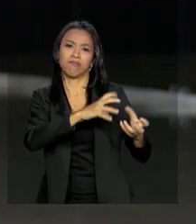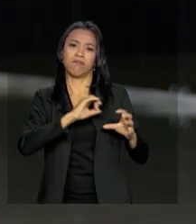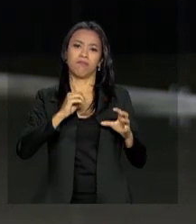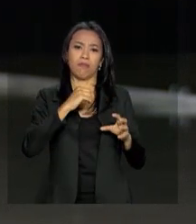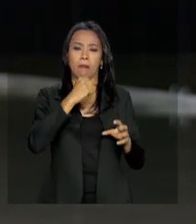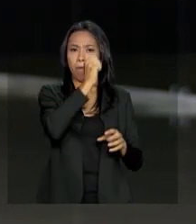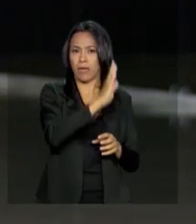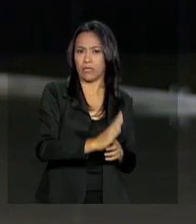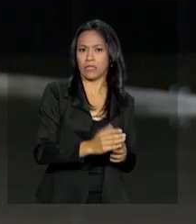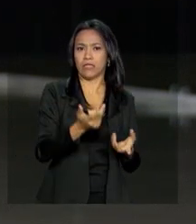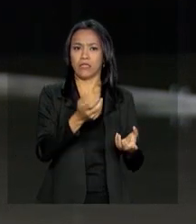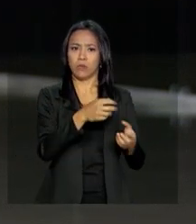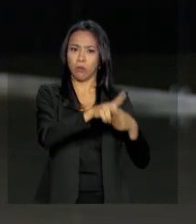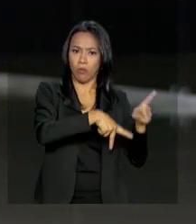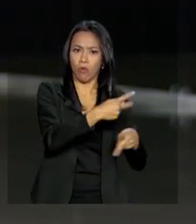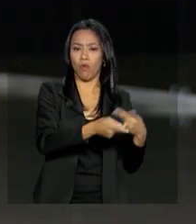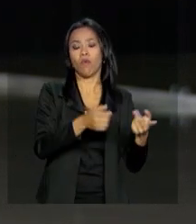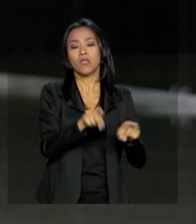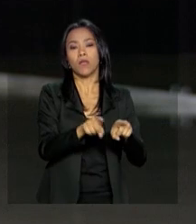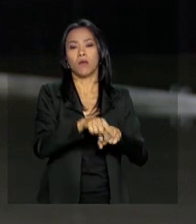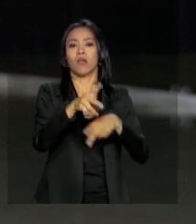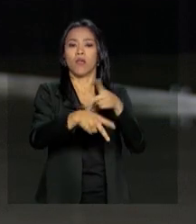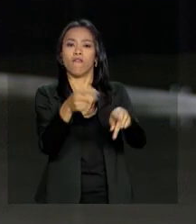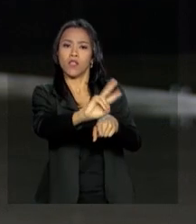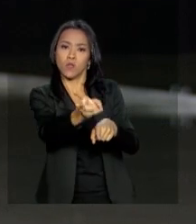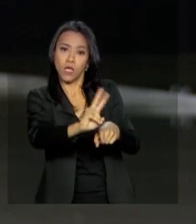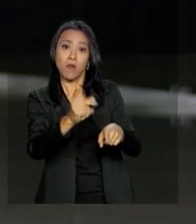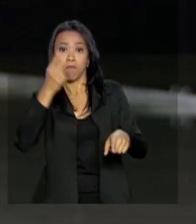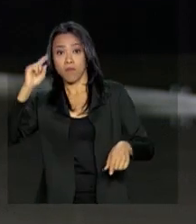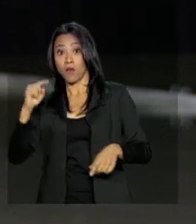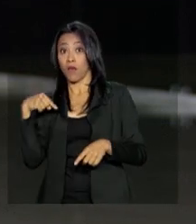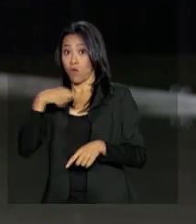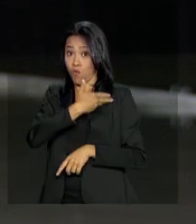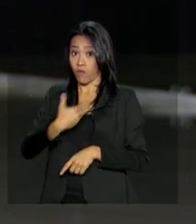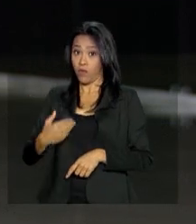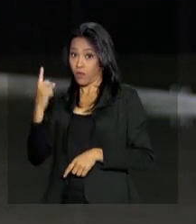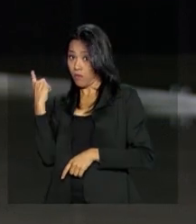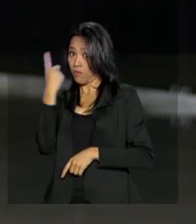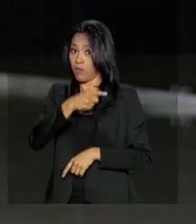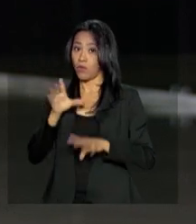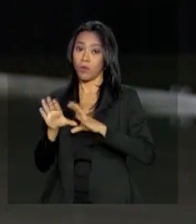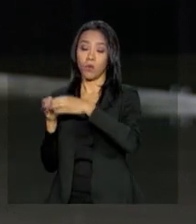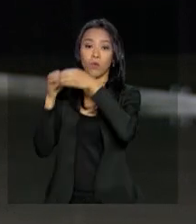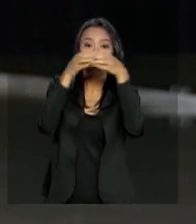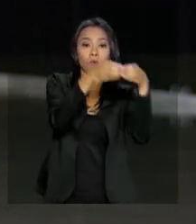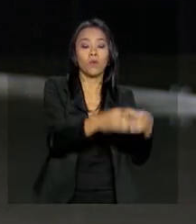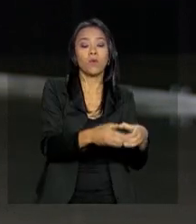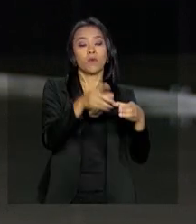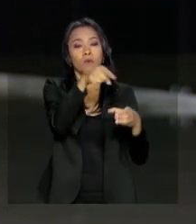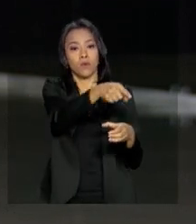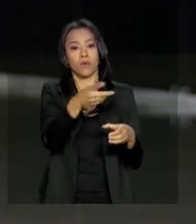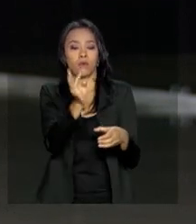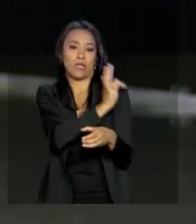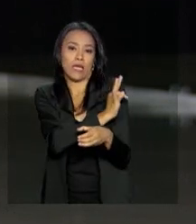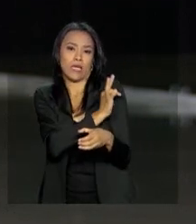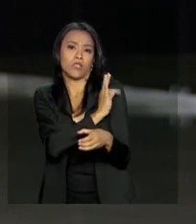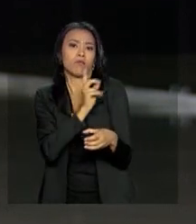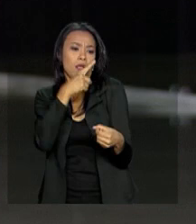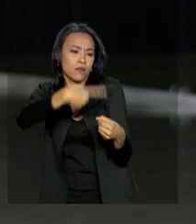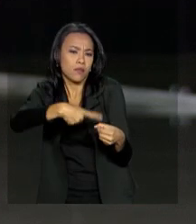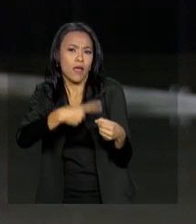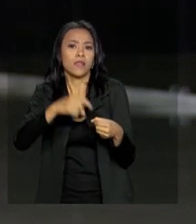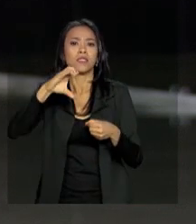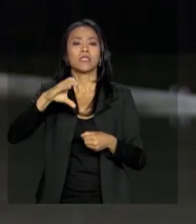fronteira entre os dois países uma equipe formada por representantes do governo federal foi até pacaraíma em